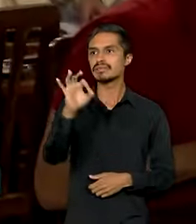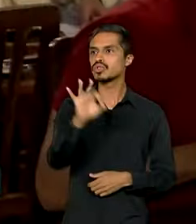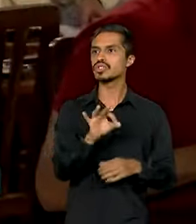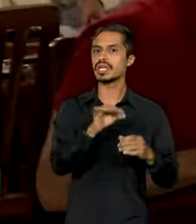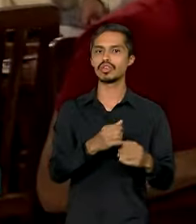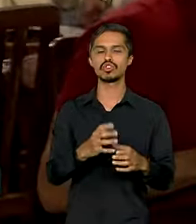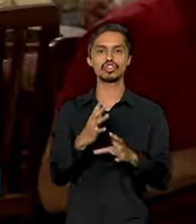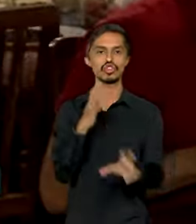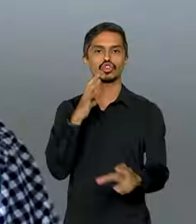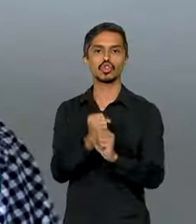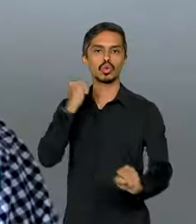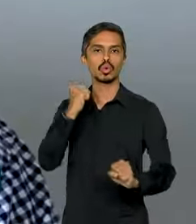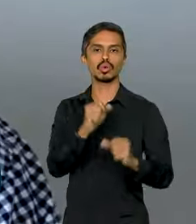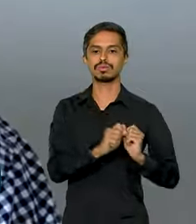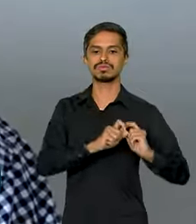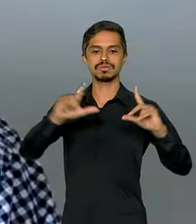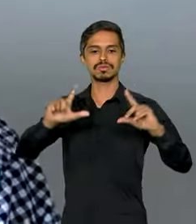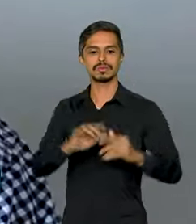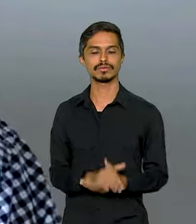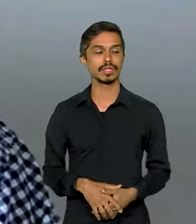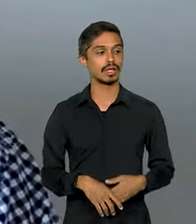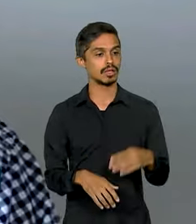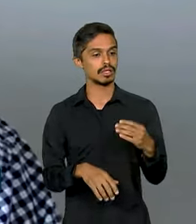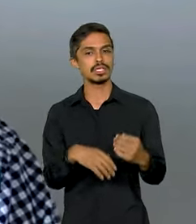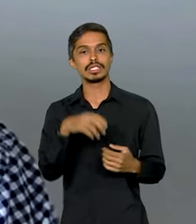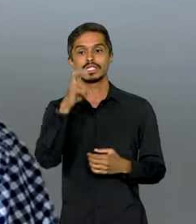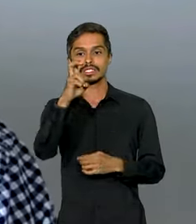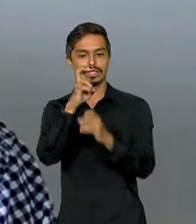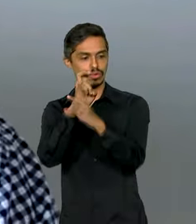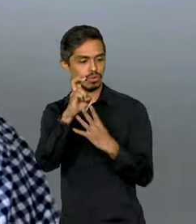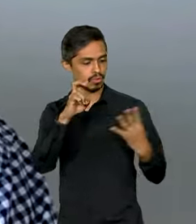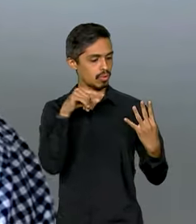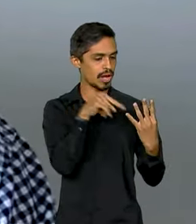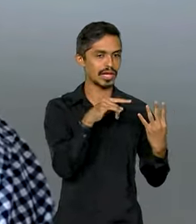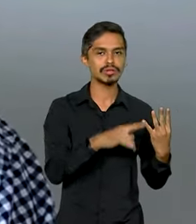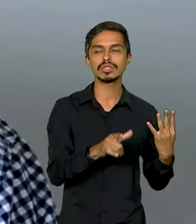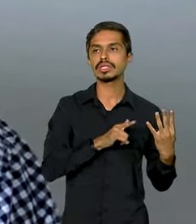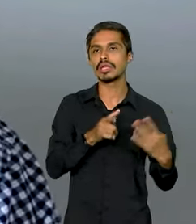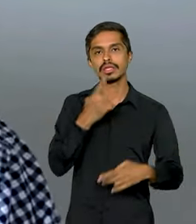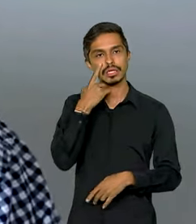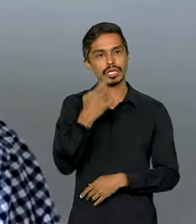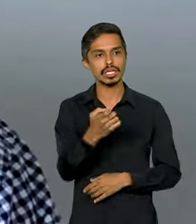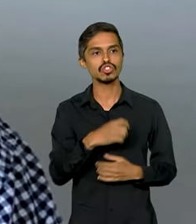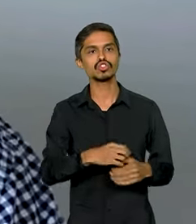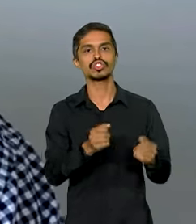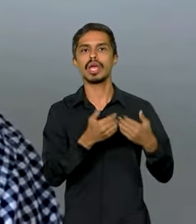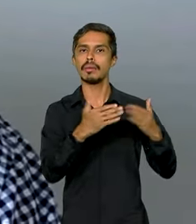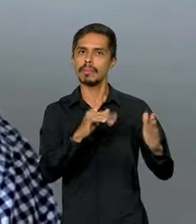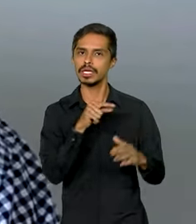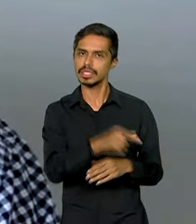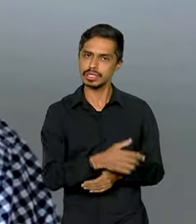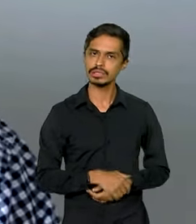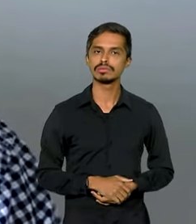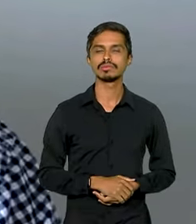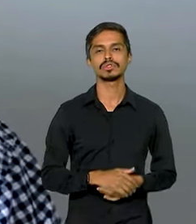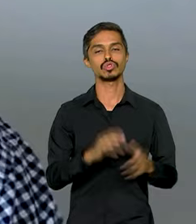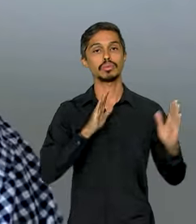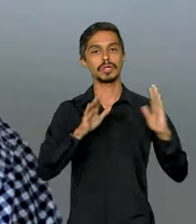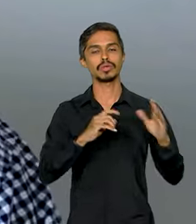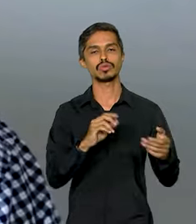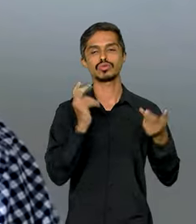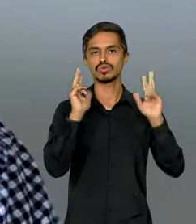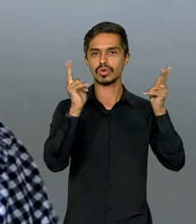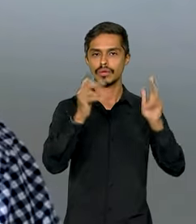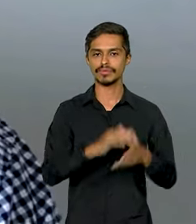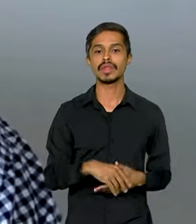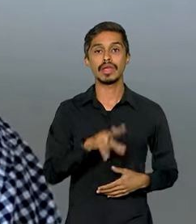nas principais capitais. 4 em cada 5 bares e restaurantes pretendem abrir no carnaval, ou seja, a grande maioria dos bares e restaurantes vai